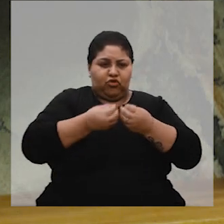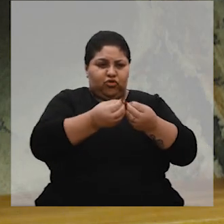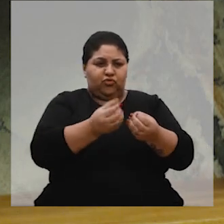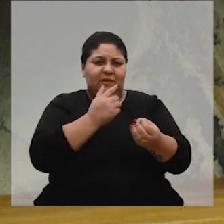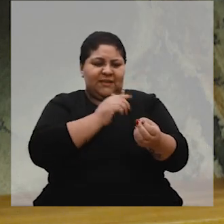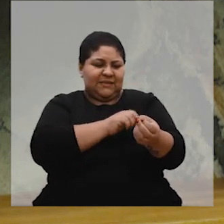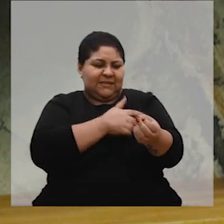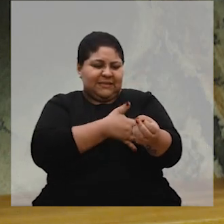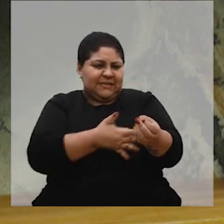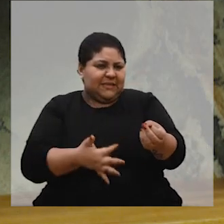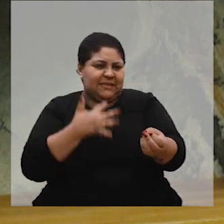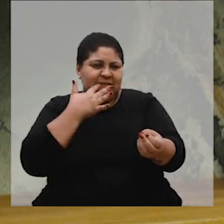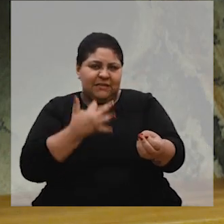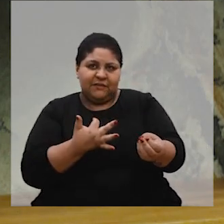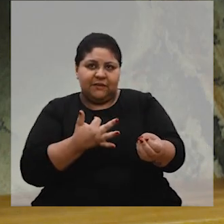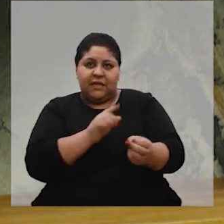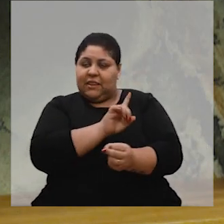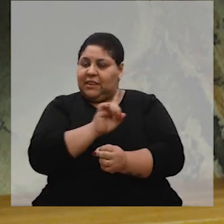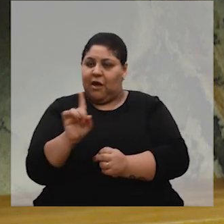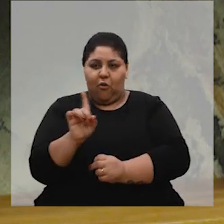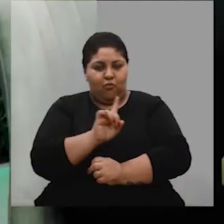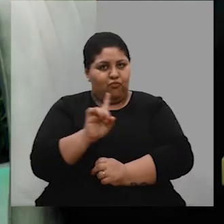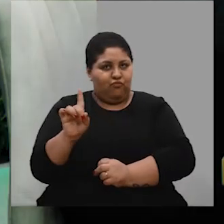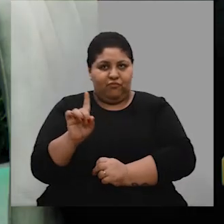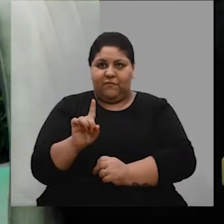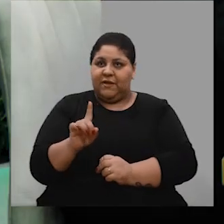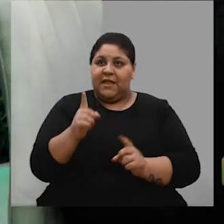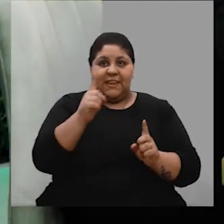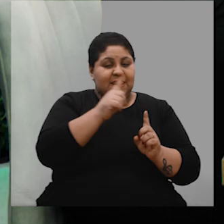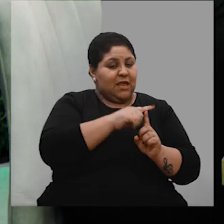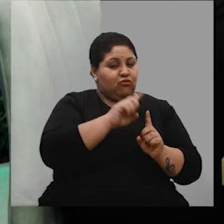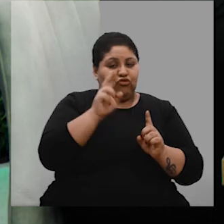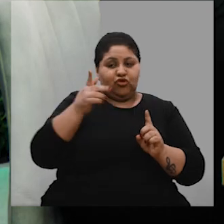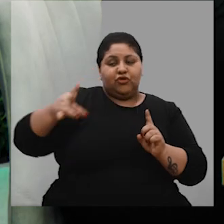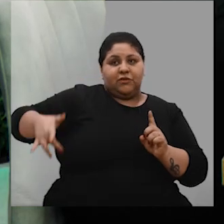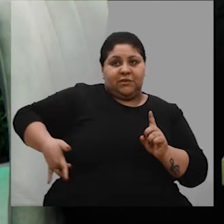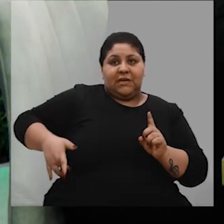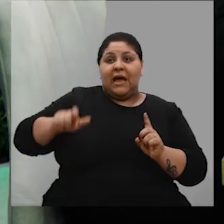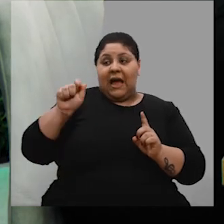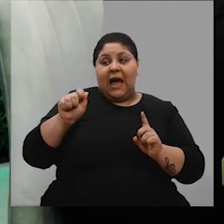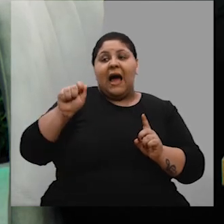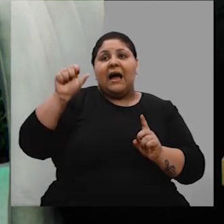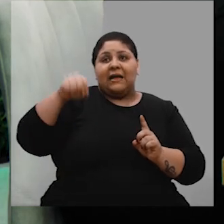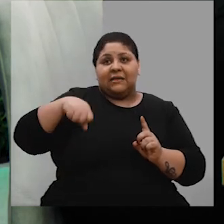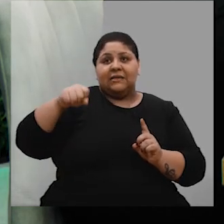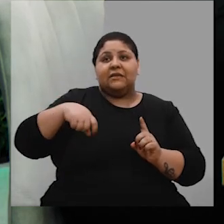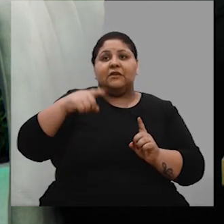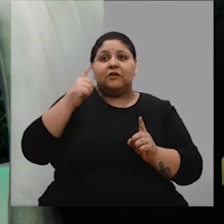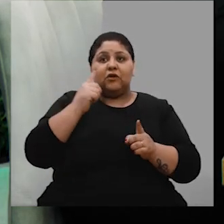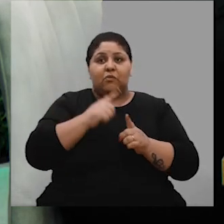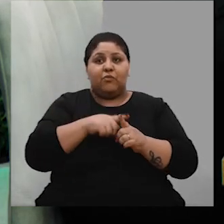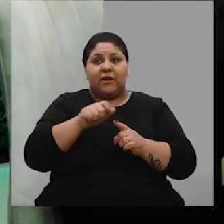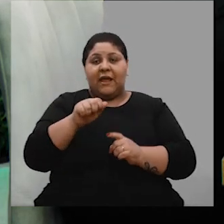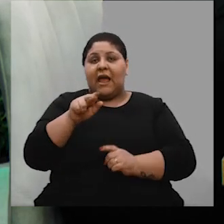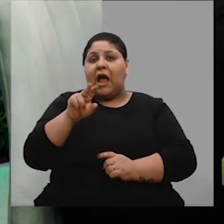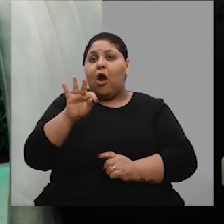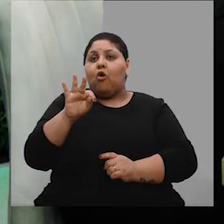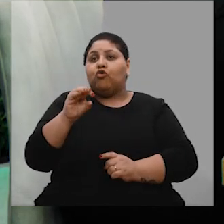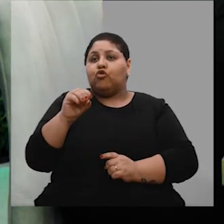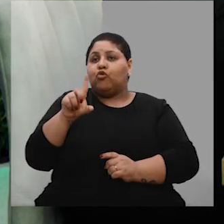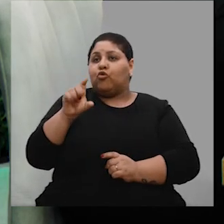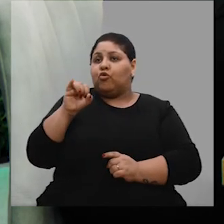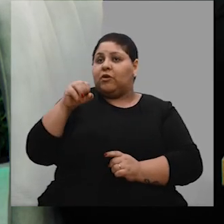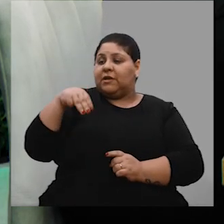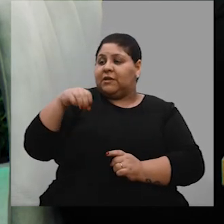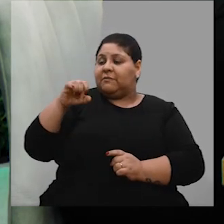sangue em algum momento ou não mais? Não mais. Nenhum tipo de hepatite? A hepatite A, sim, porque ela é autolimitada. Então, ela